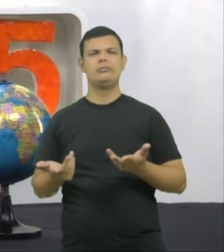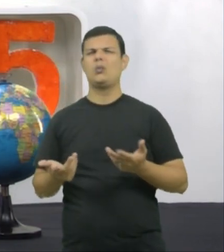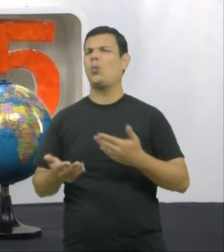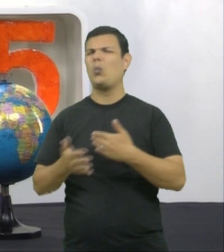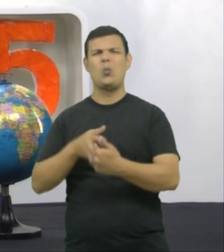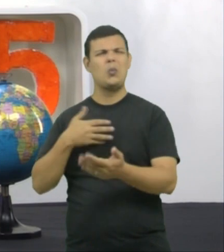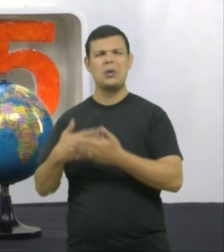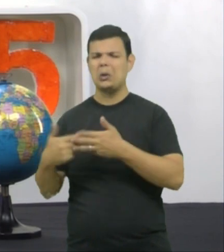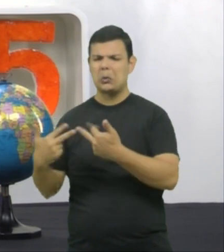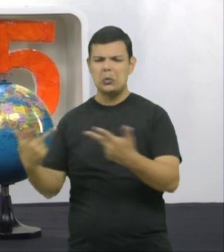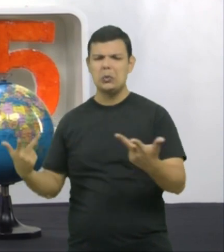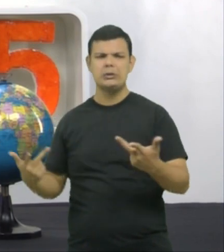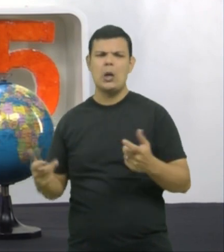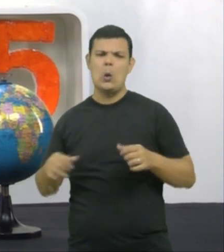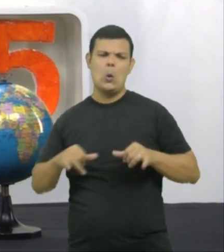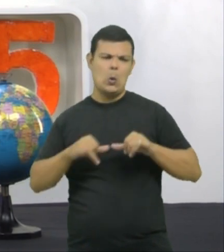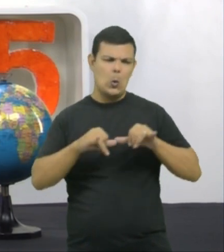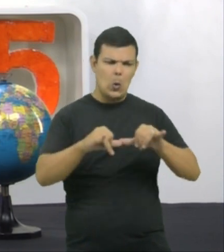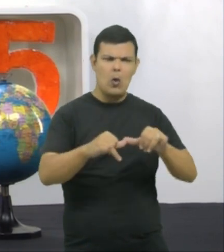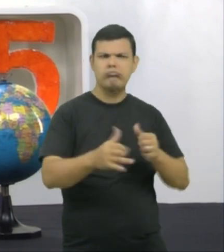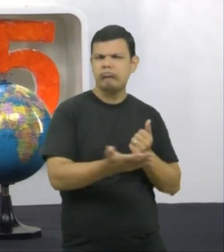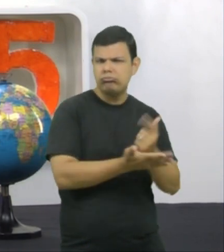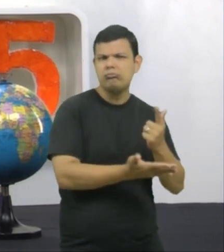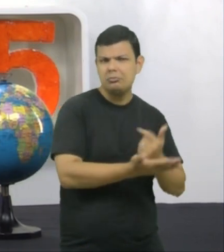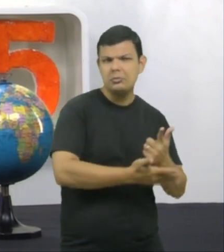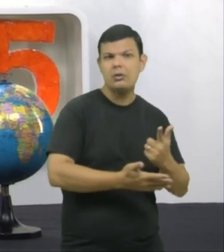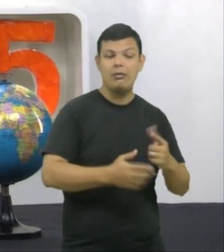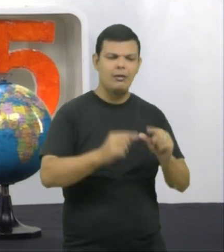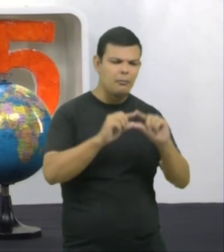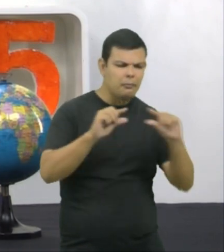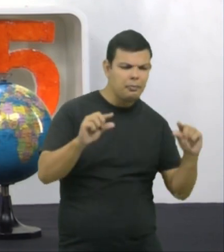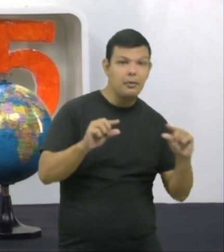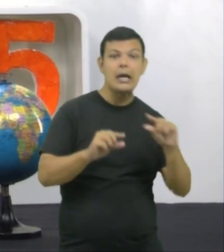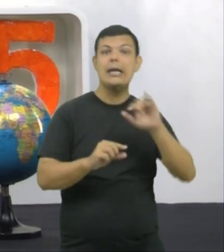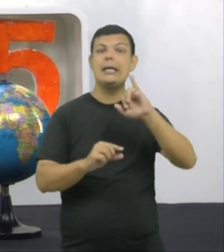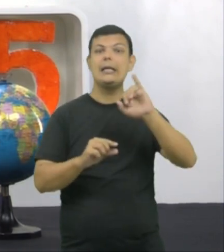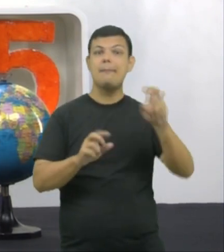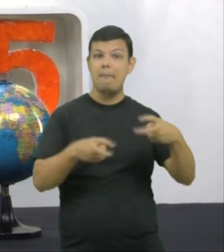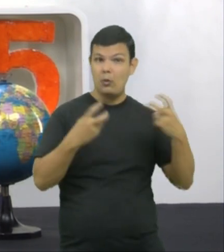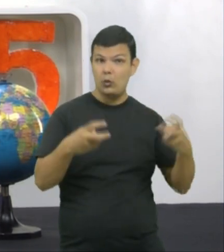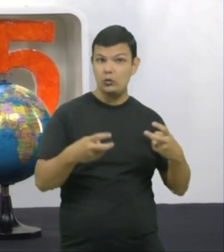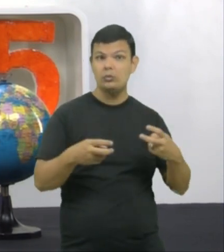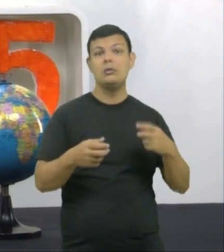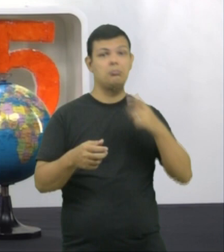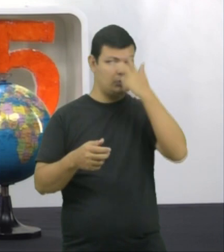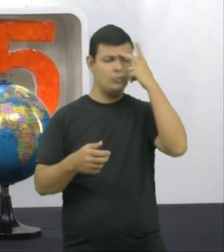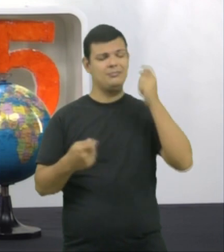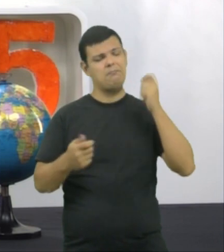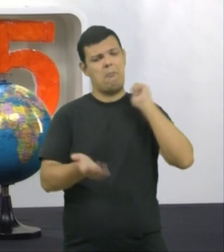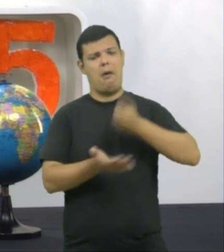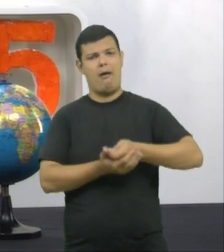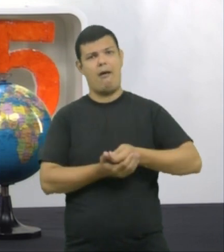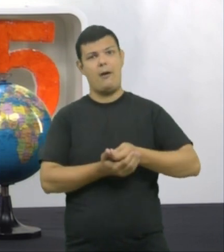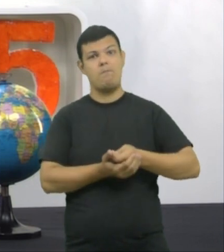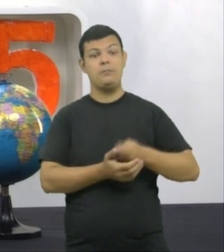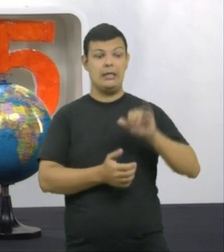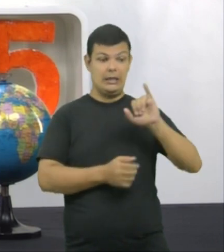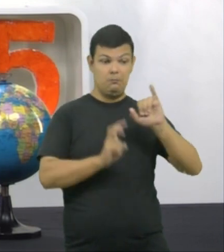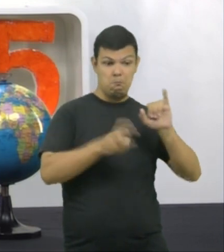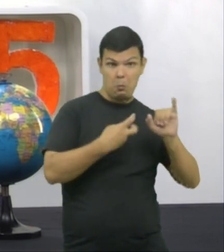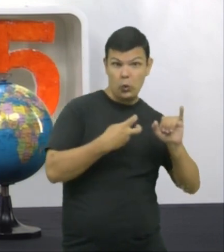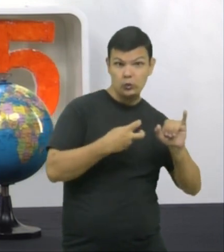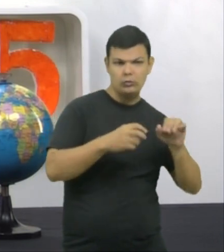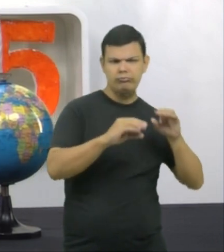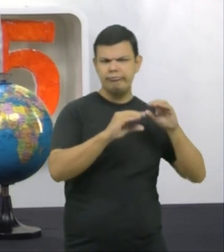qualquer coisa, ou uma compra, vem incluso lá um valorzinho chamado imposto, que a pessoa tem que pagar. E esse imposto vai para o governo e o